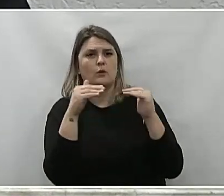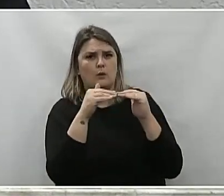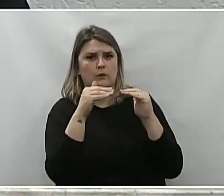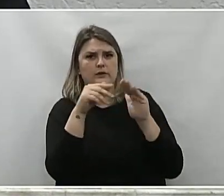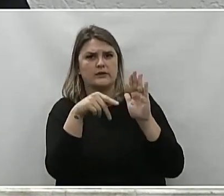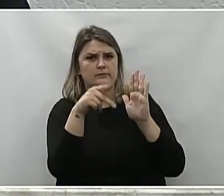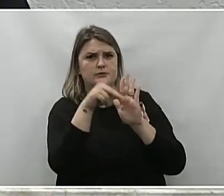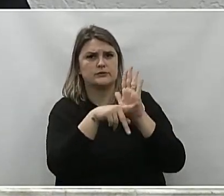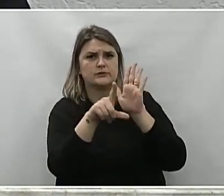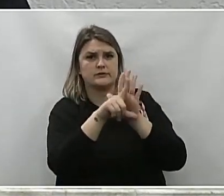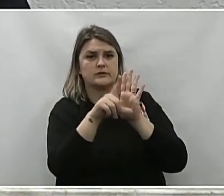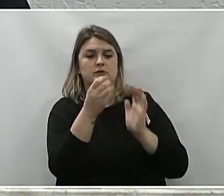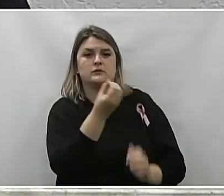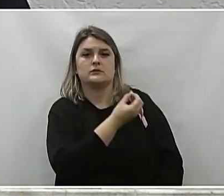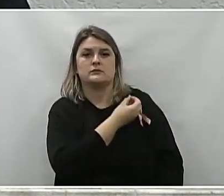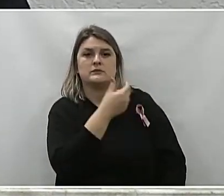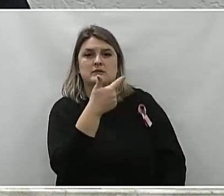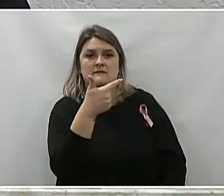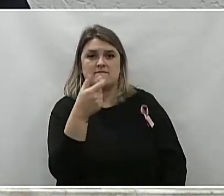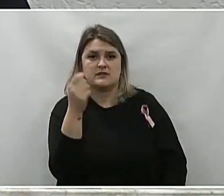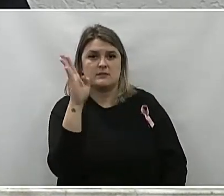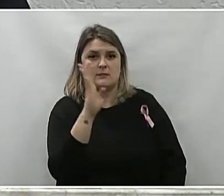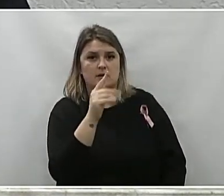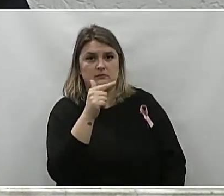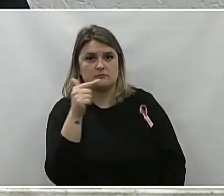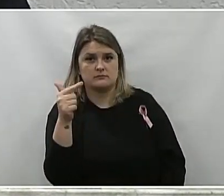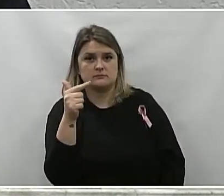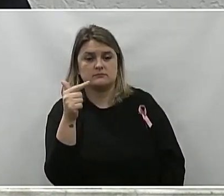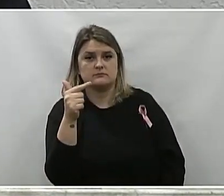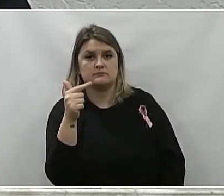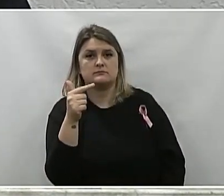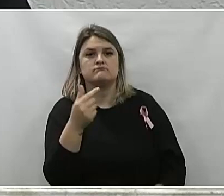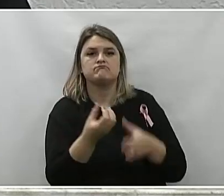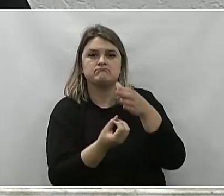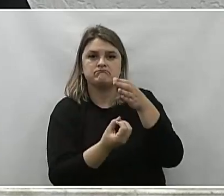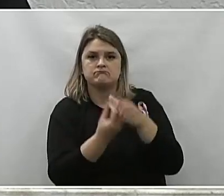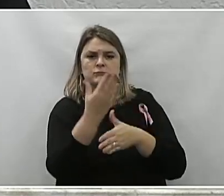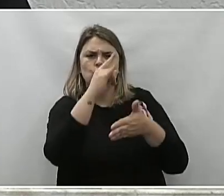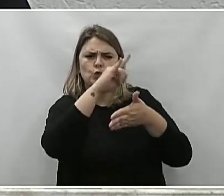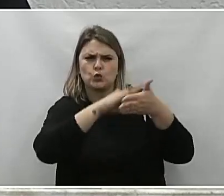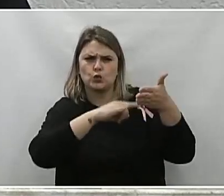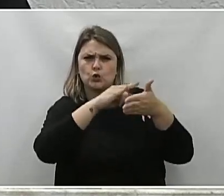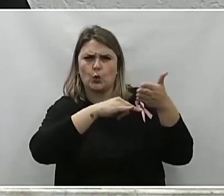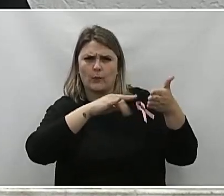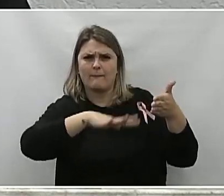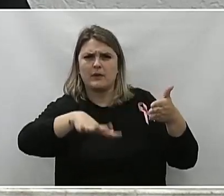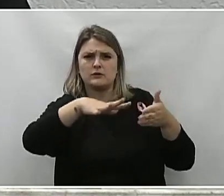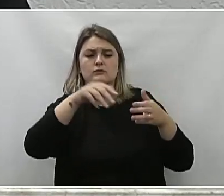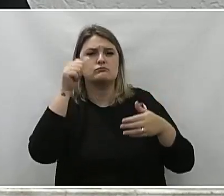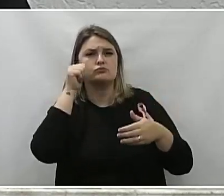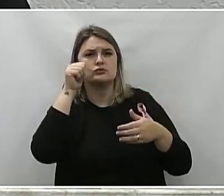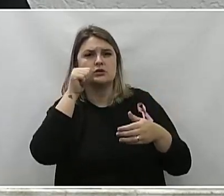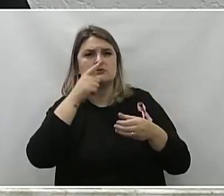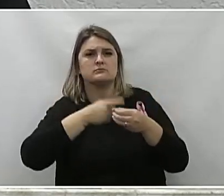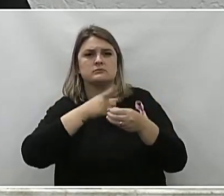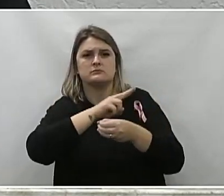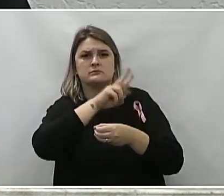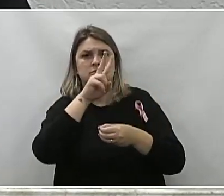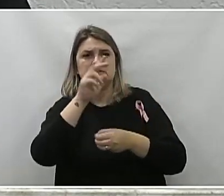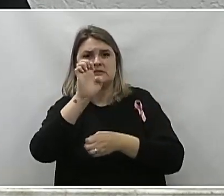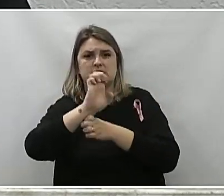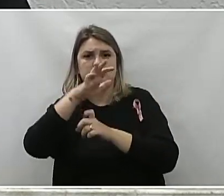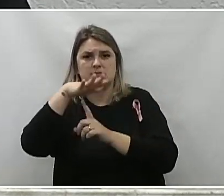favorável ao projeto de lei ordinária de número 20 de 2022 criando-se mulheres de União da Vitória Paraná